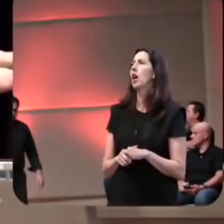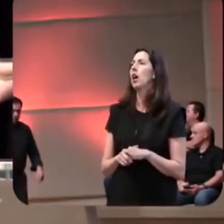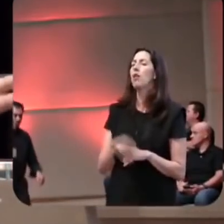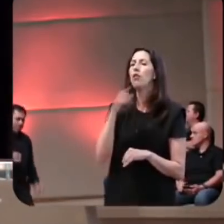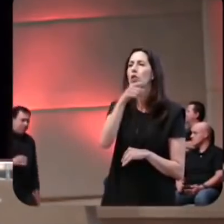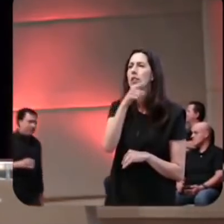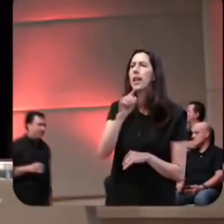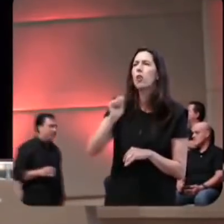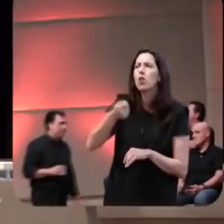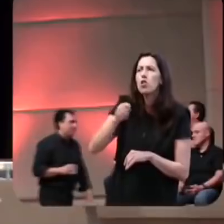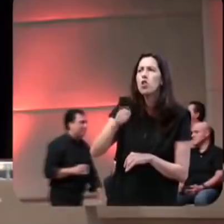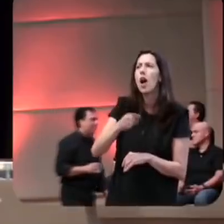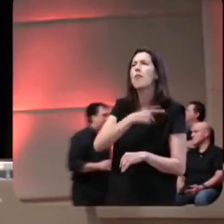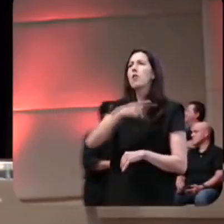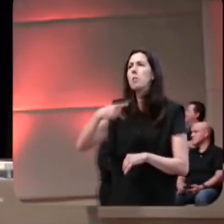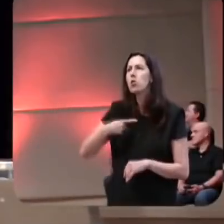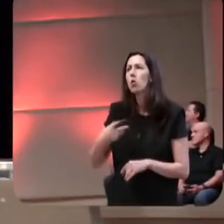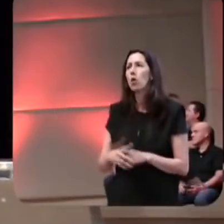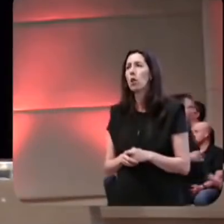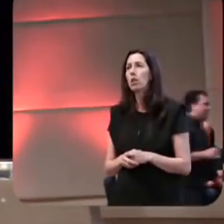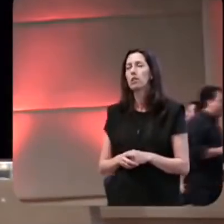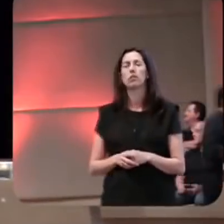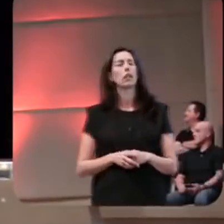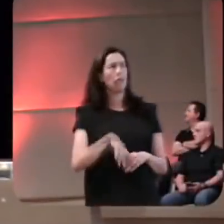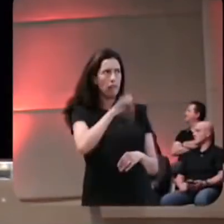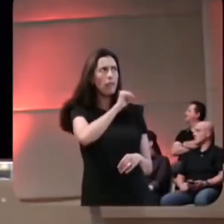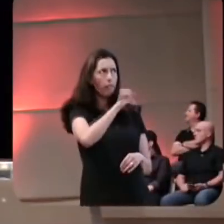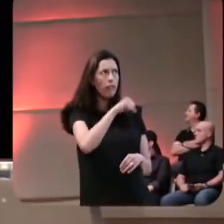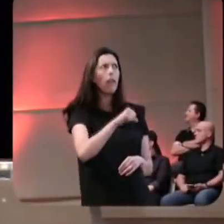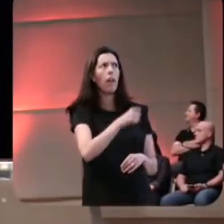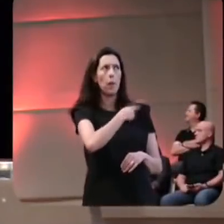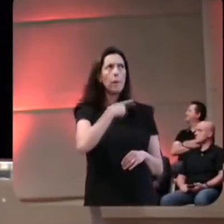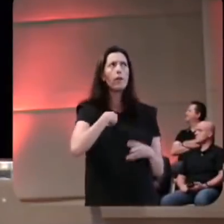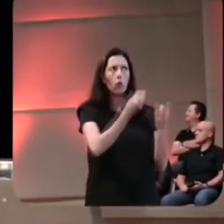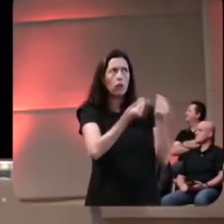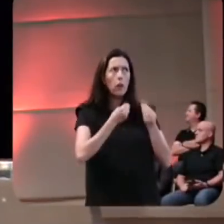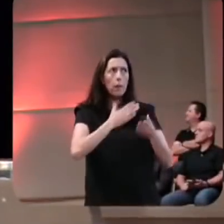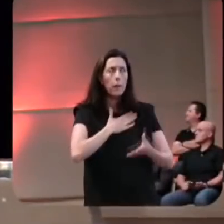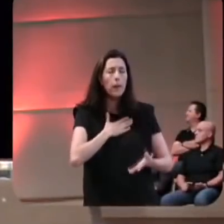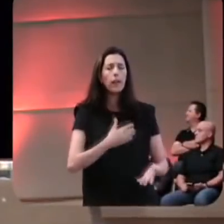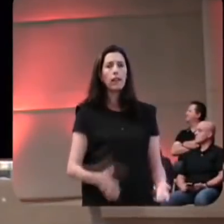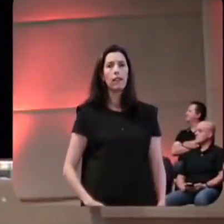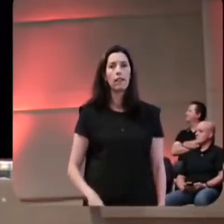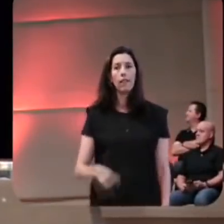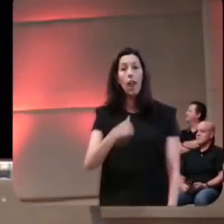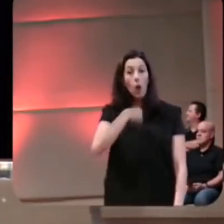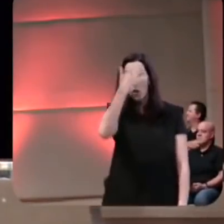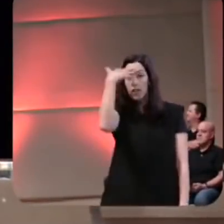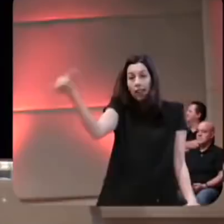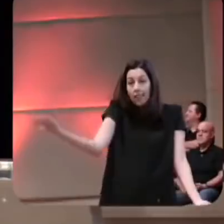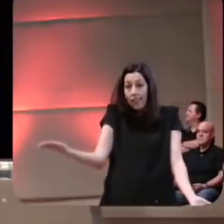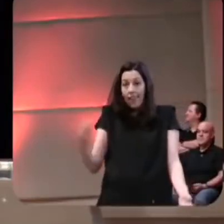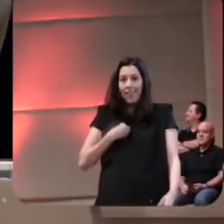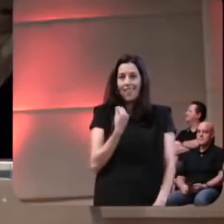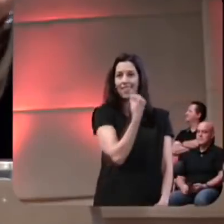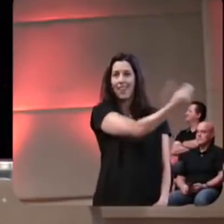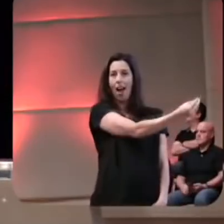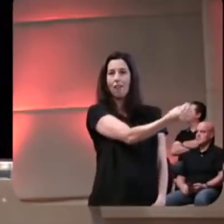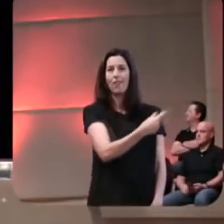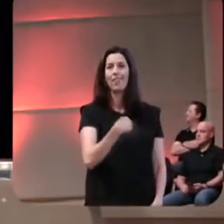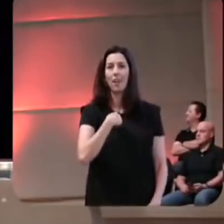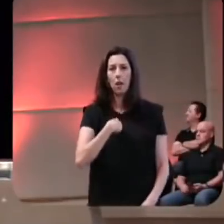mim." Eu esqueci que tinha dado para ele. É ruim, né? Fala a verdade, né? Então tem coisa que a gente vê e